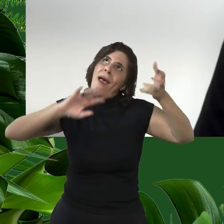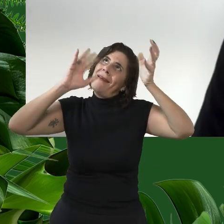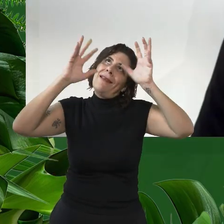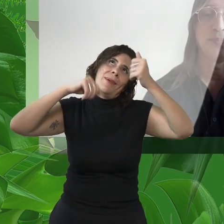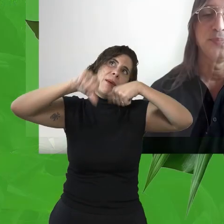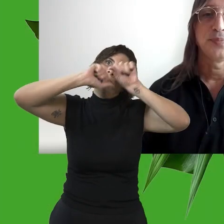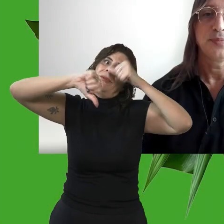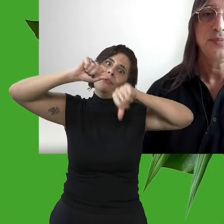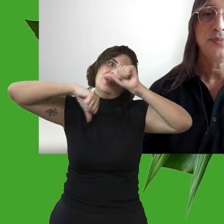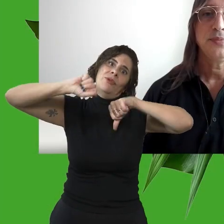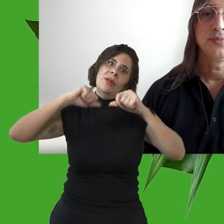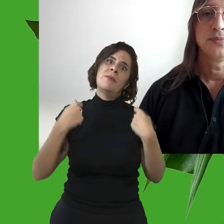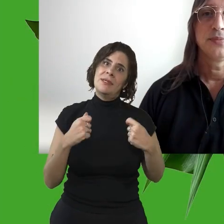climáticas.